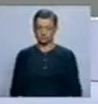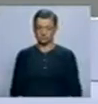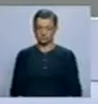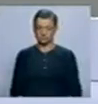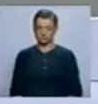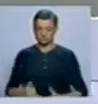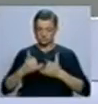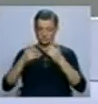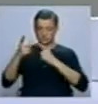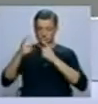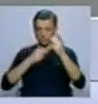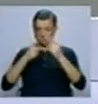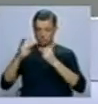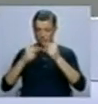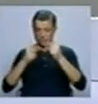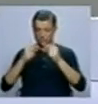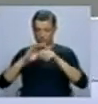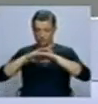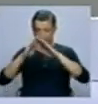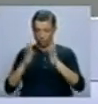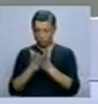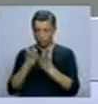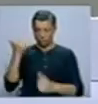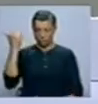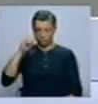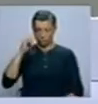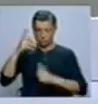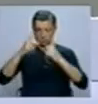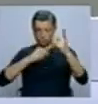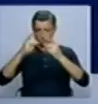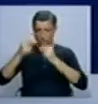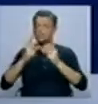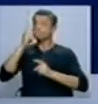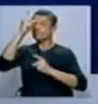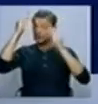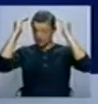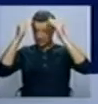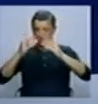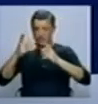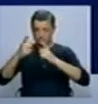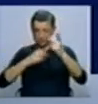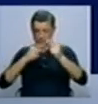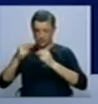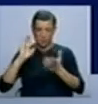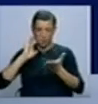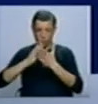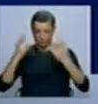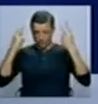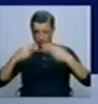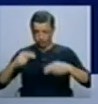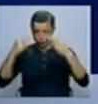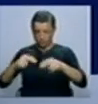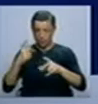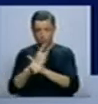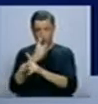E depois das estrelas da bola e do surf, as estrelas, Miguel Gonçalves, bom dia. Vamos lá então olhar aqui para a última fronteira, vermos aqui